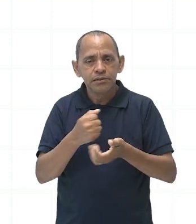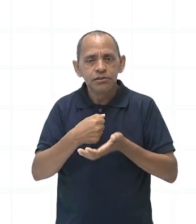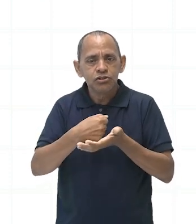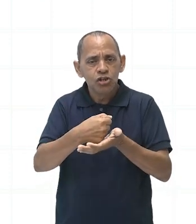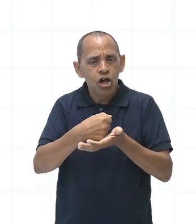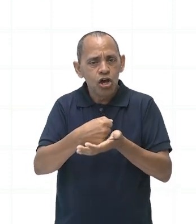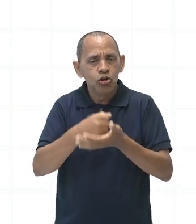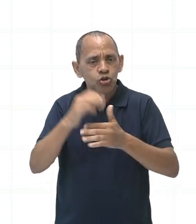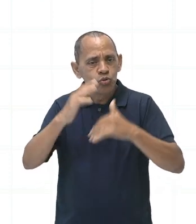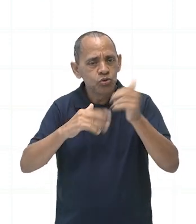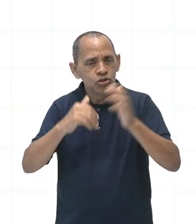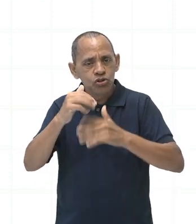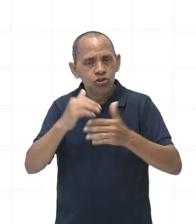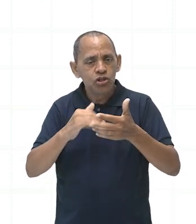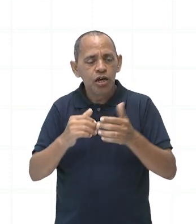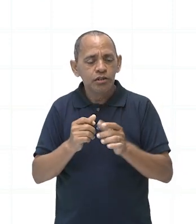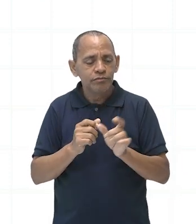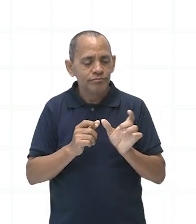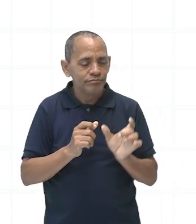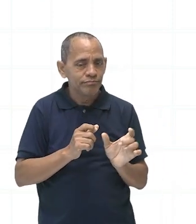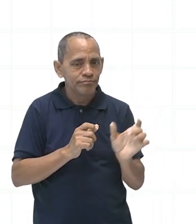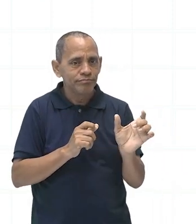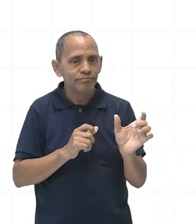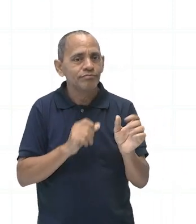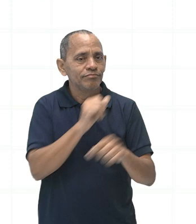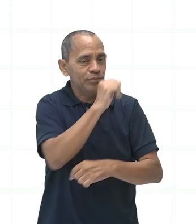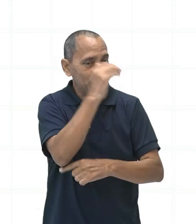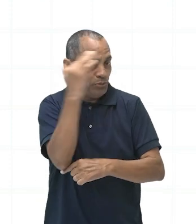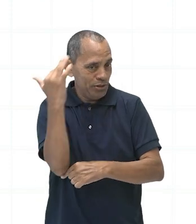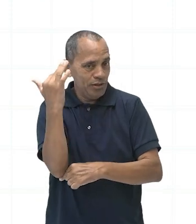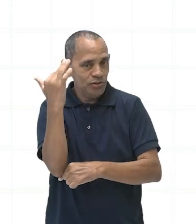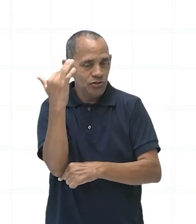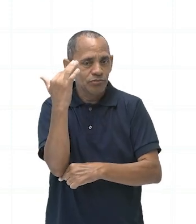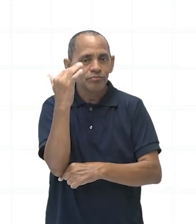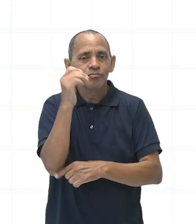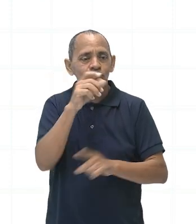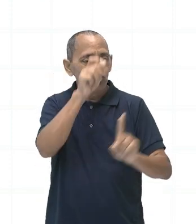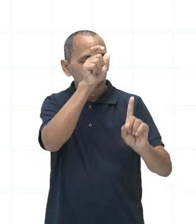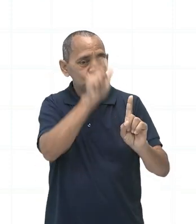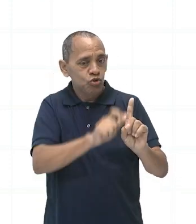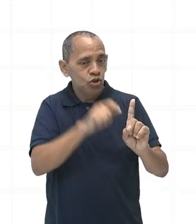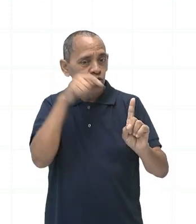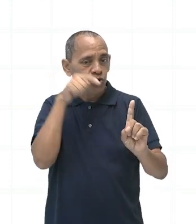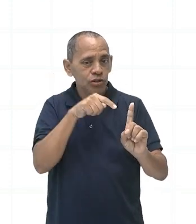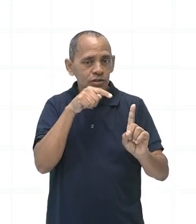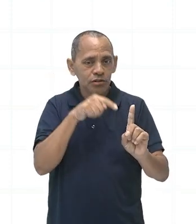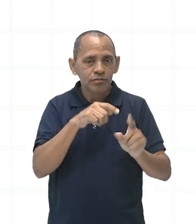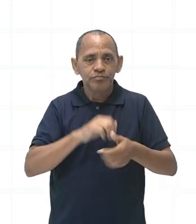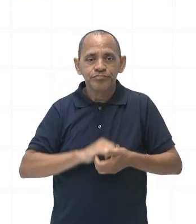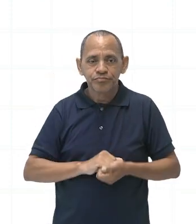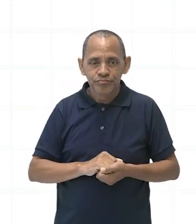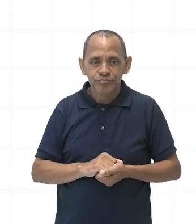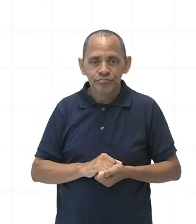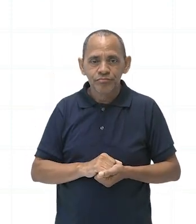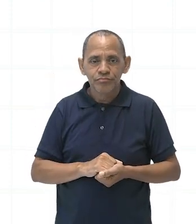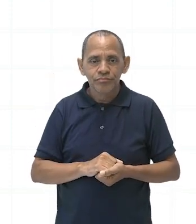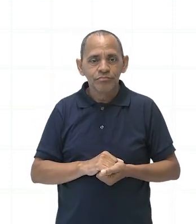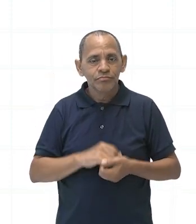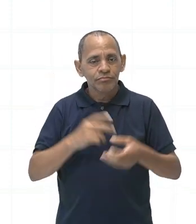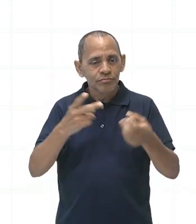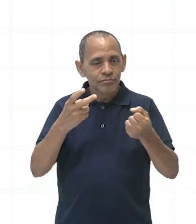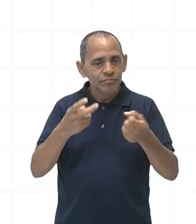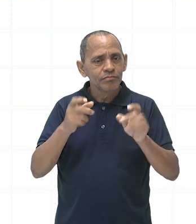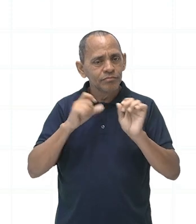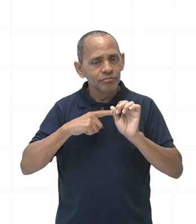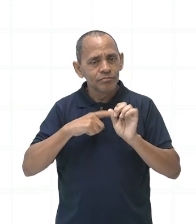é o sujeito, todo o restante é predicado, ok? Então, olhem só, já vou começar olhando para o verbo e percebendo que